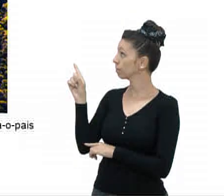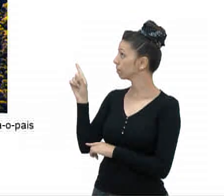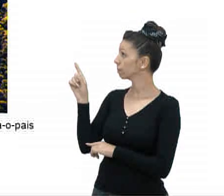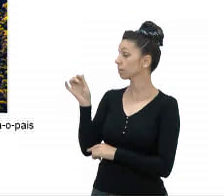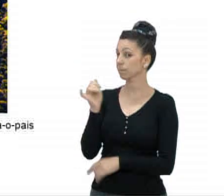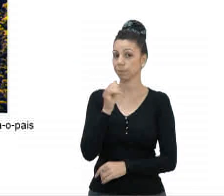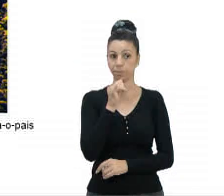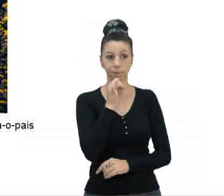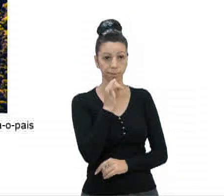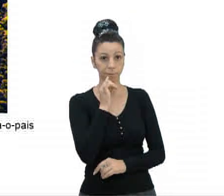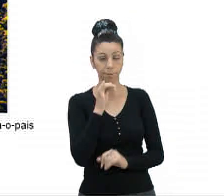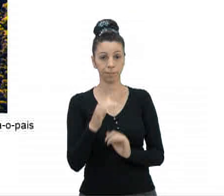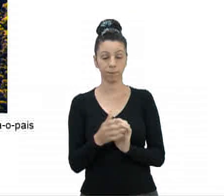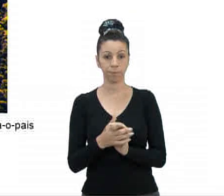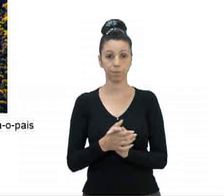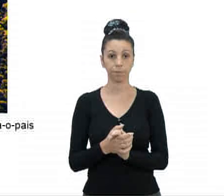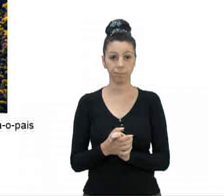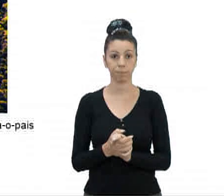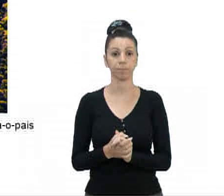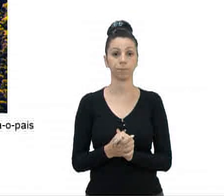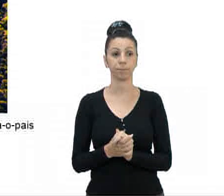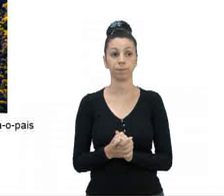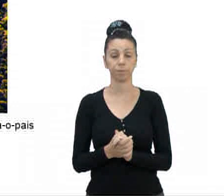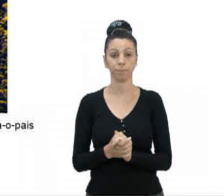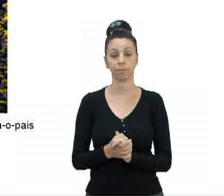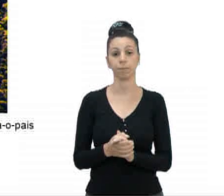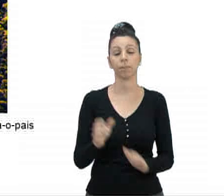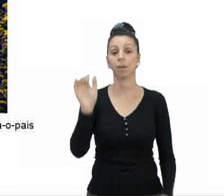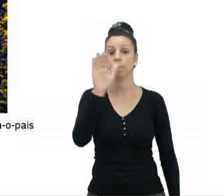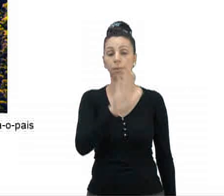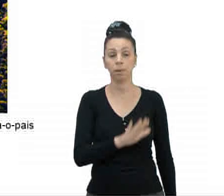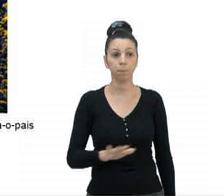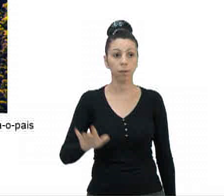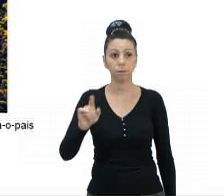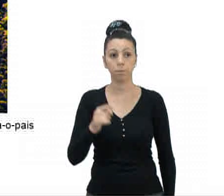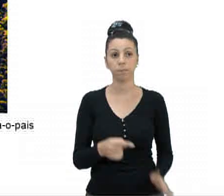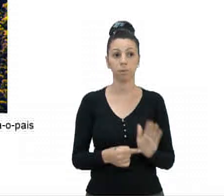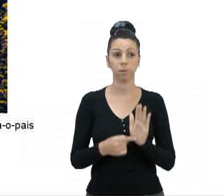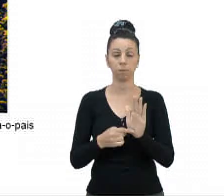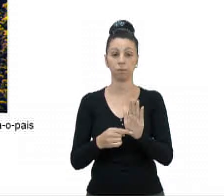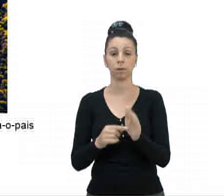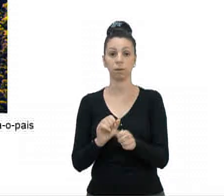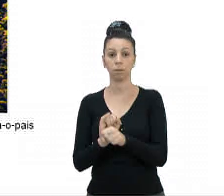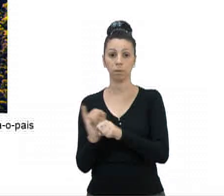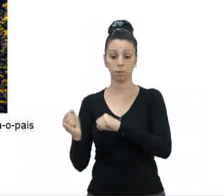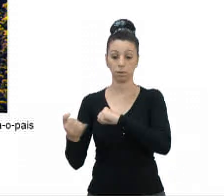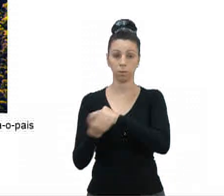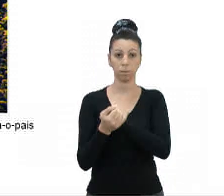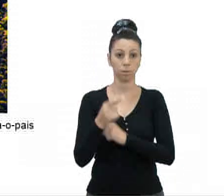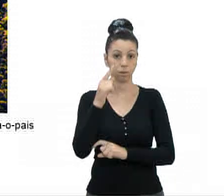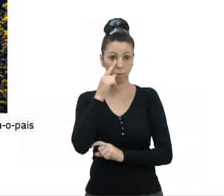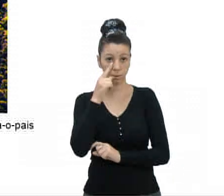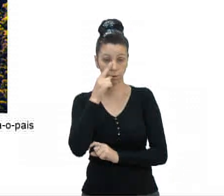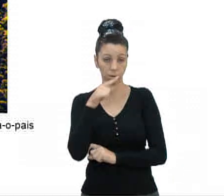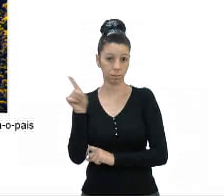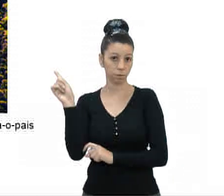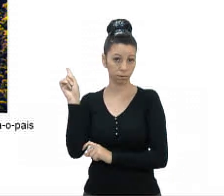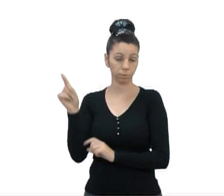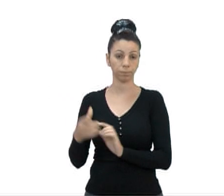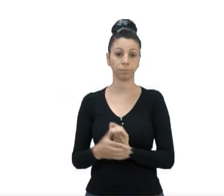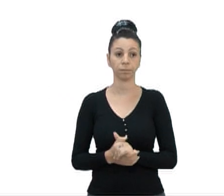exemplo ali uma imagem que eu trouxe para vocês, só para ilustrar um pouquinho, da região ali das ilhas gregas, né?